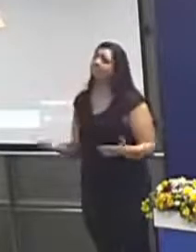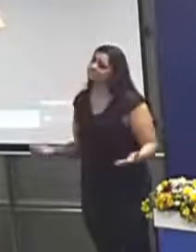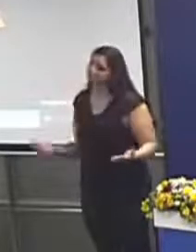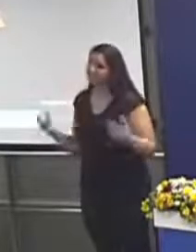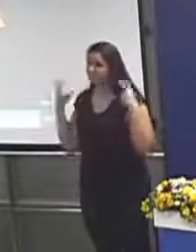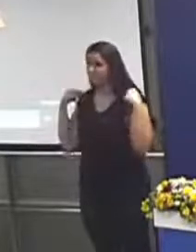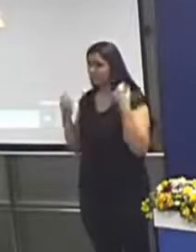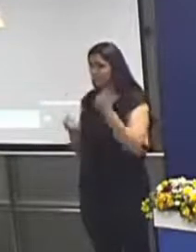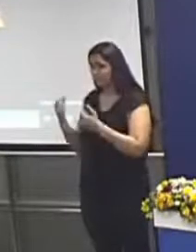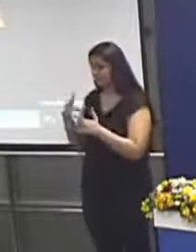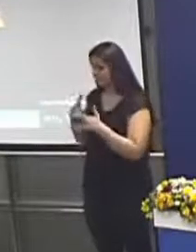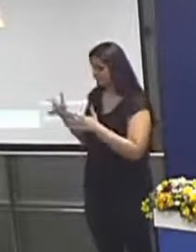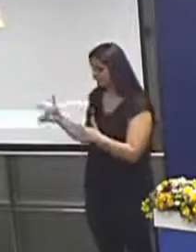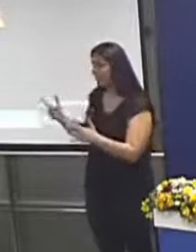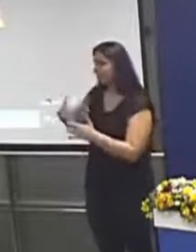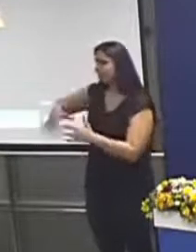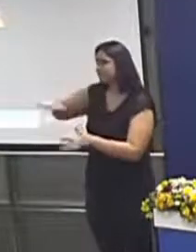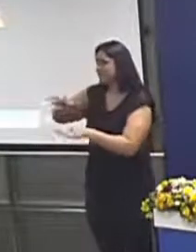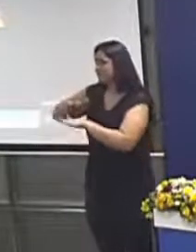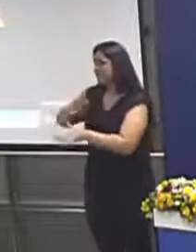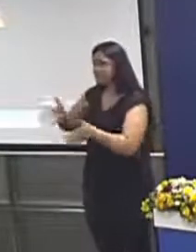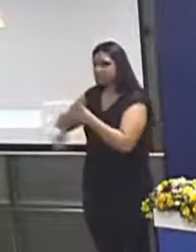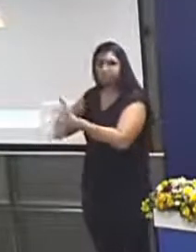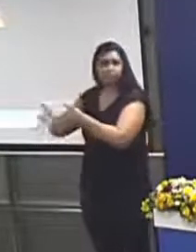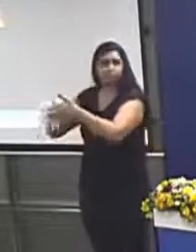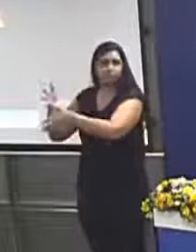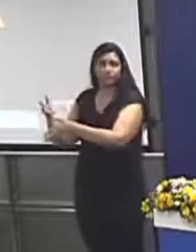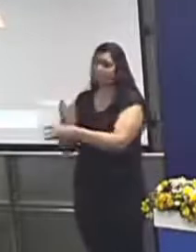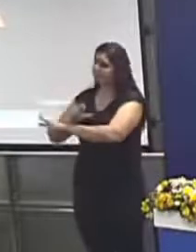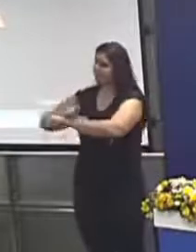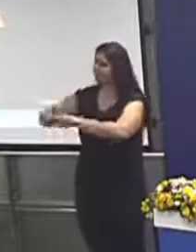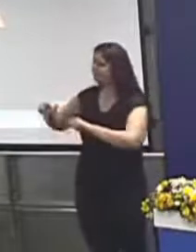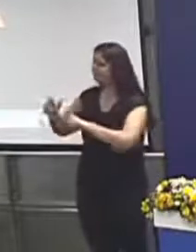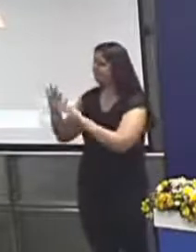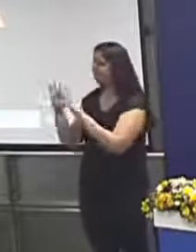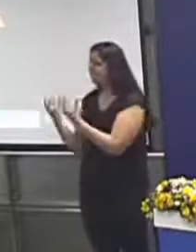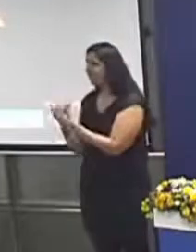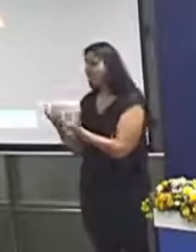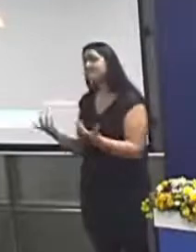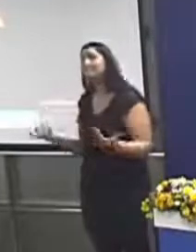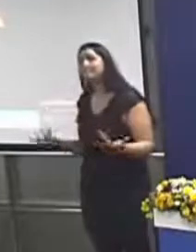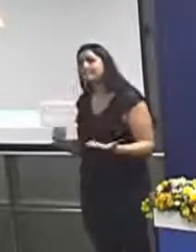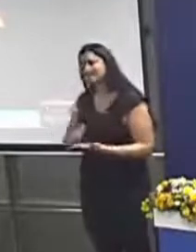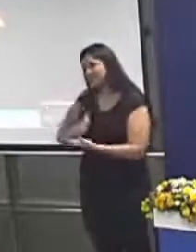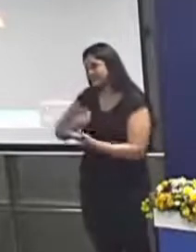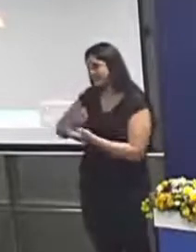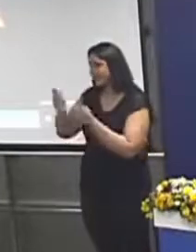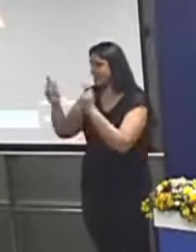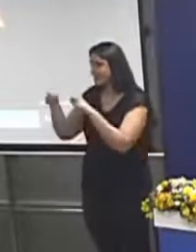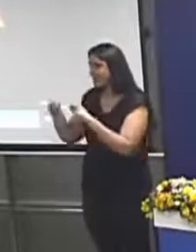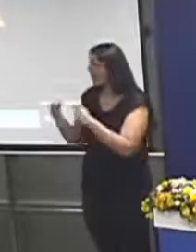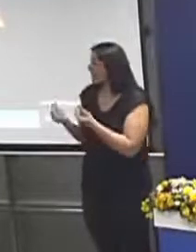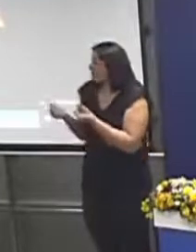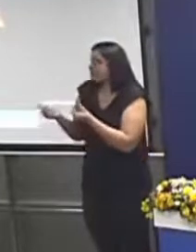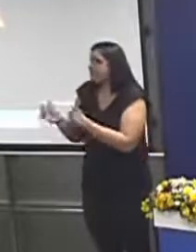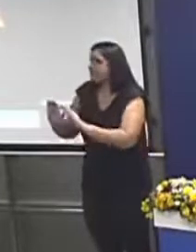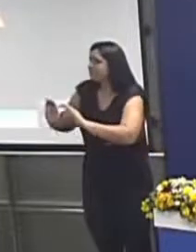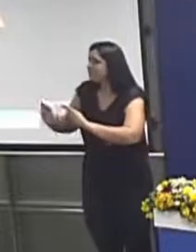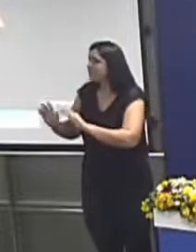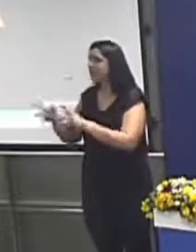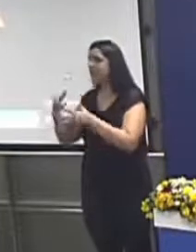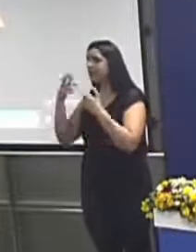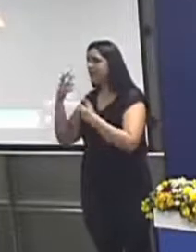Motoristas voluntários, manos da trilha, dá pra ter todas as famílias. Dá pra viver sem ostentação, sem